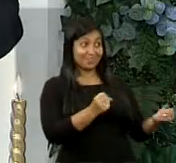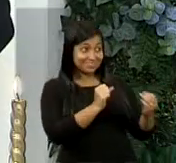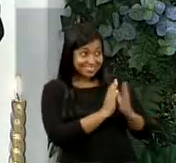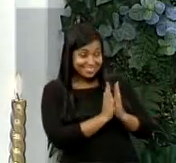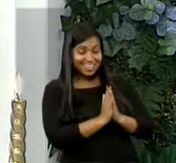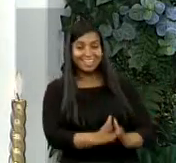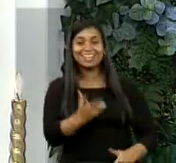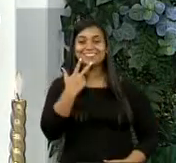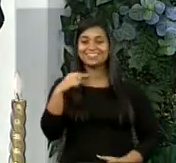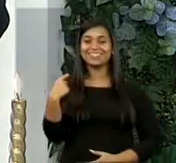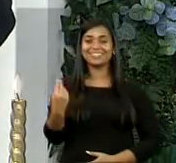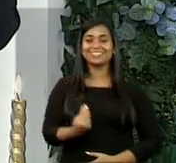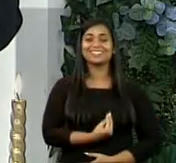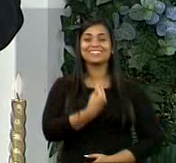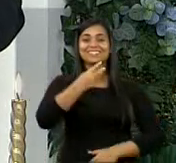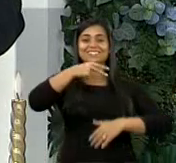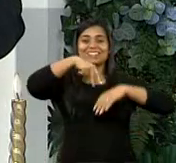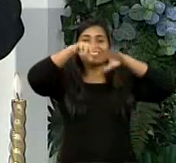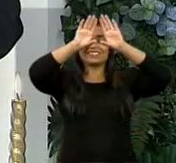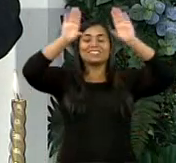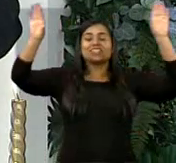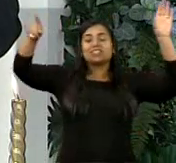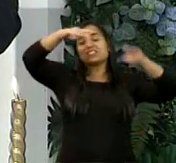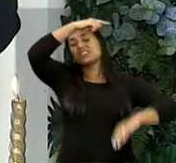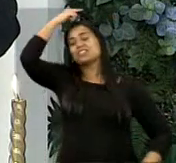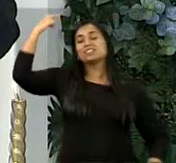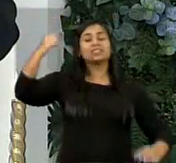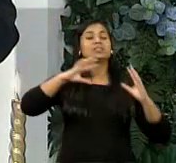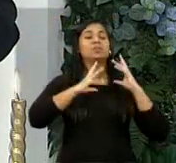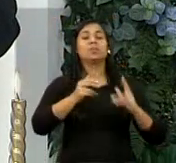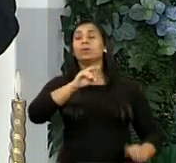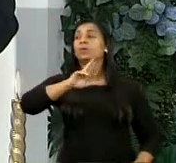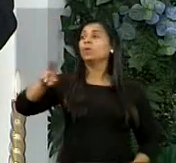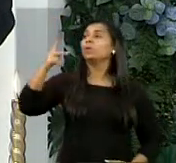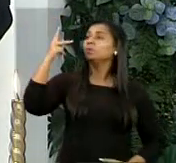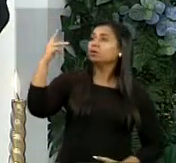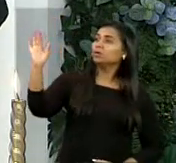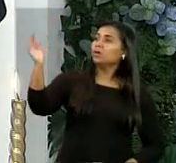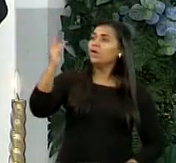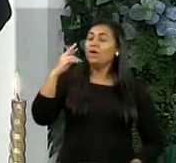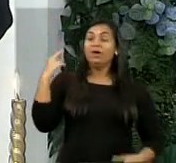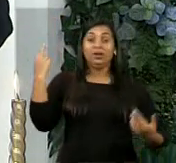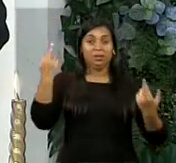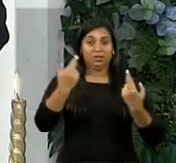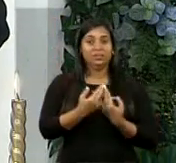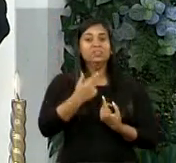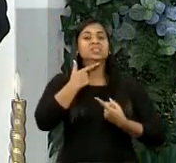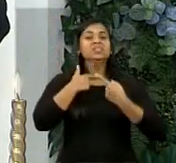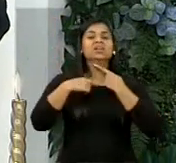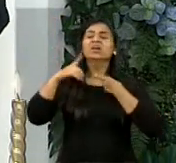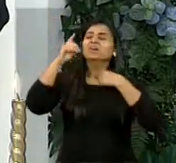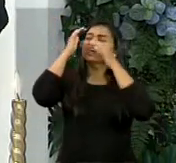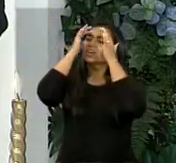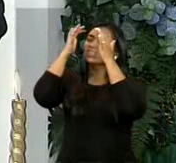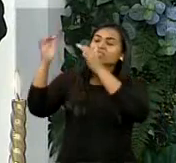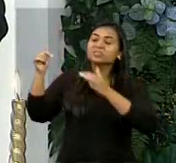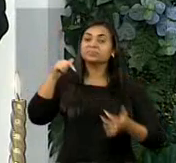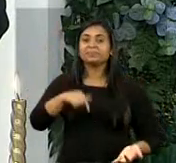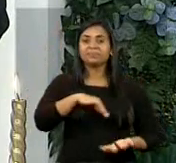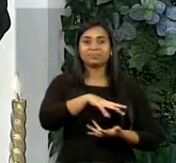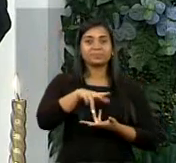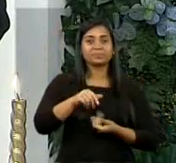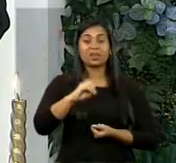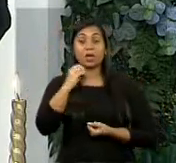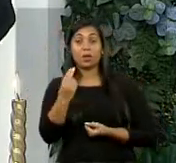Então? Pai nosso que estais nos céus, santificado seja o vosso nome. Venha a nós o vosso reino, seja